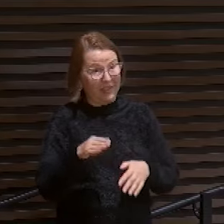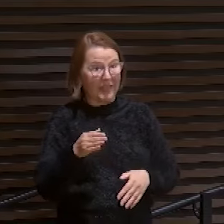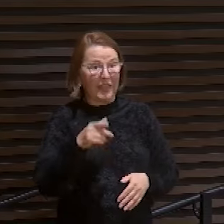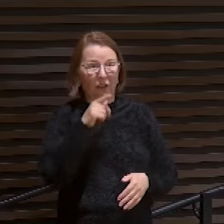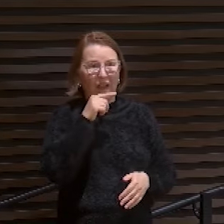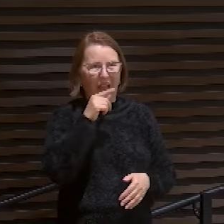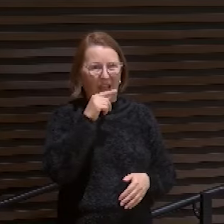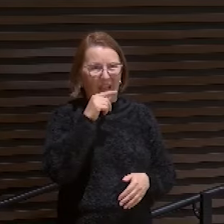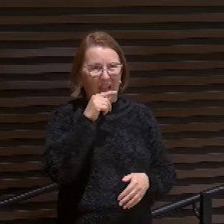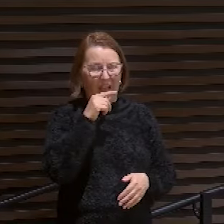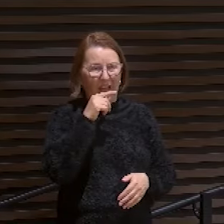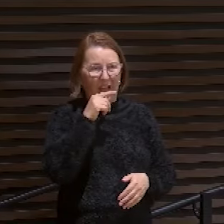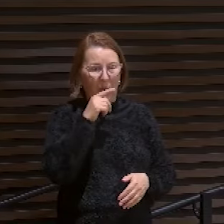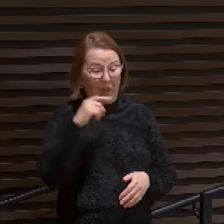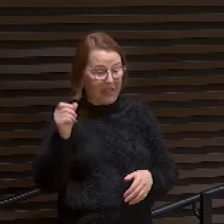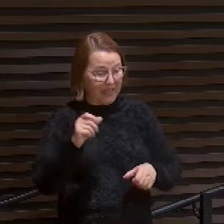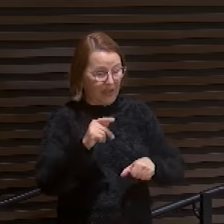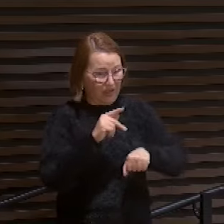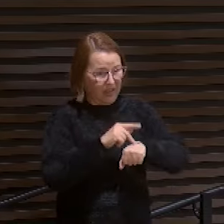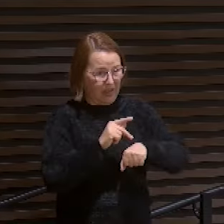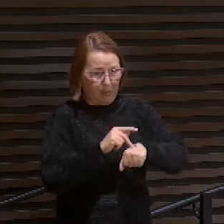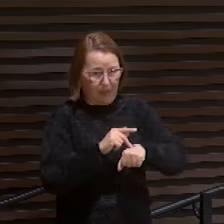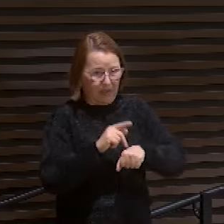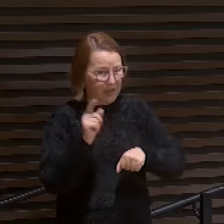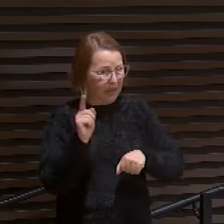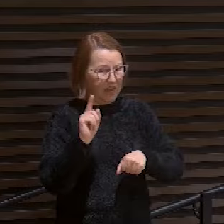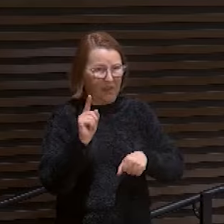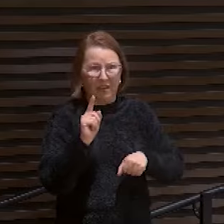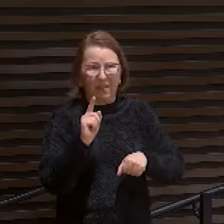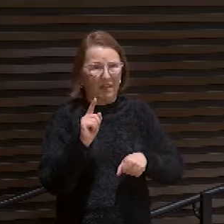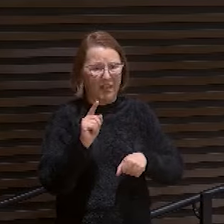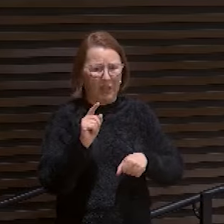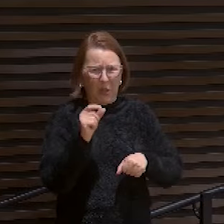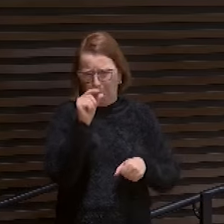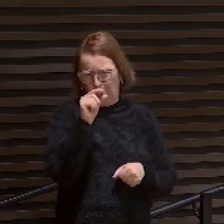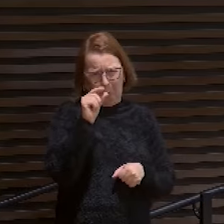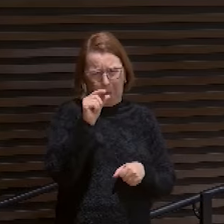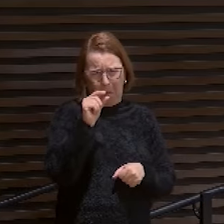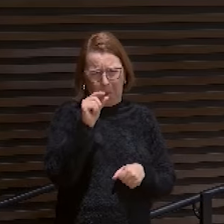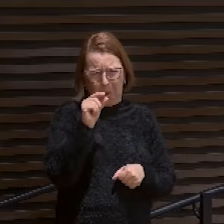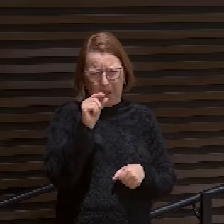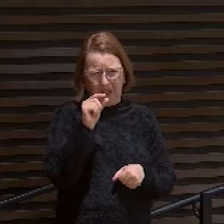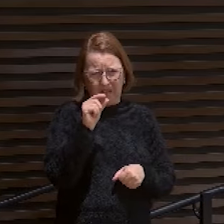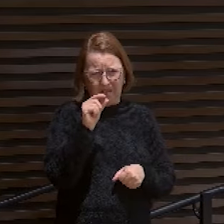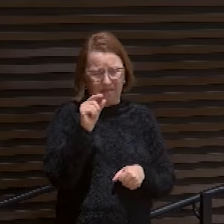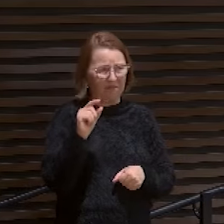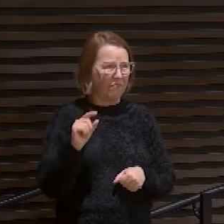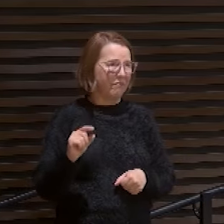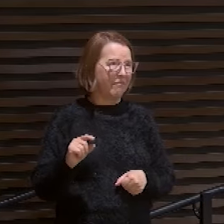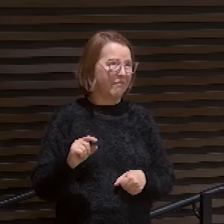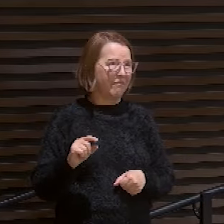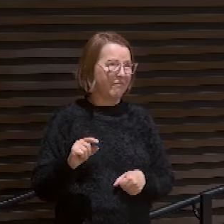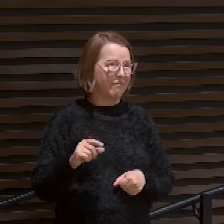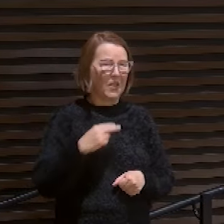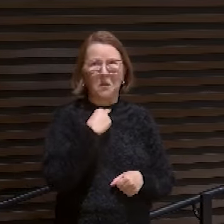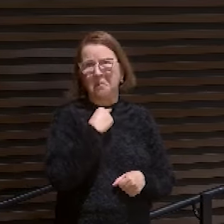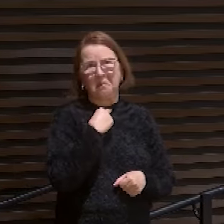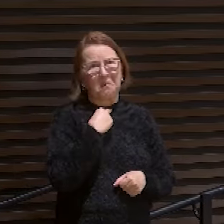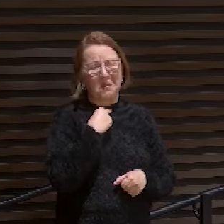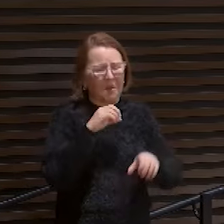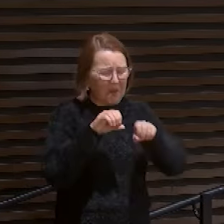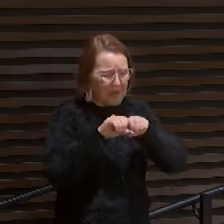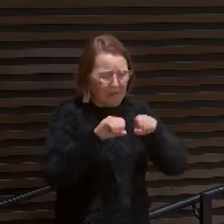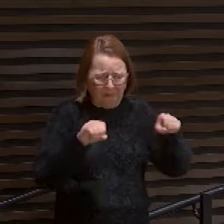podia ser um cano, não podia ser alguma coisa